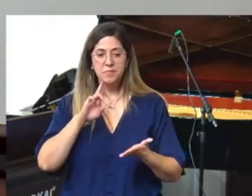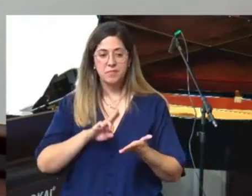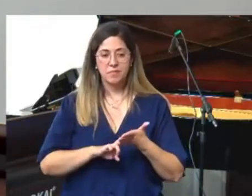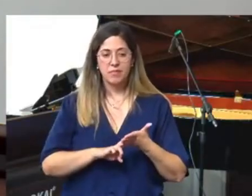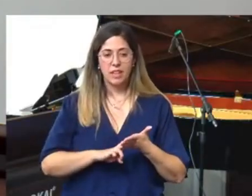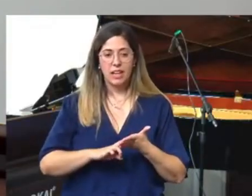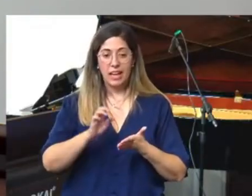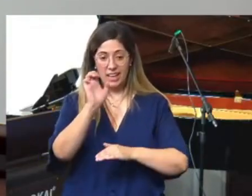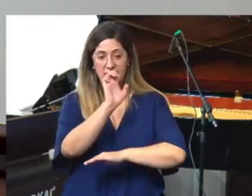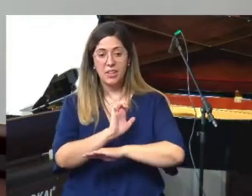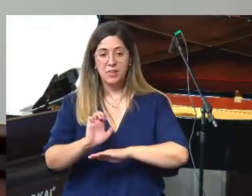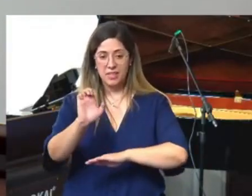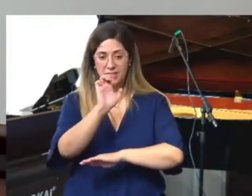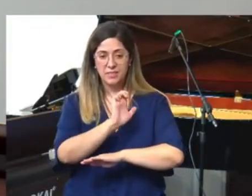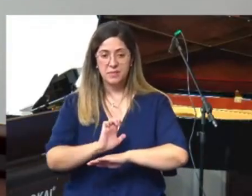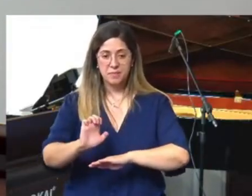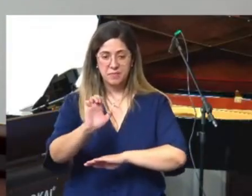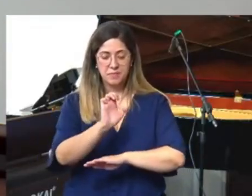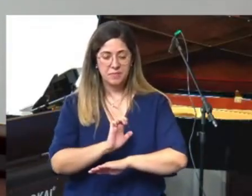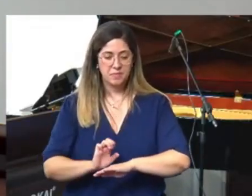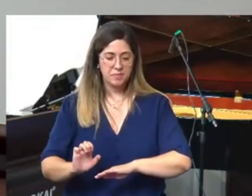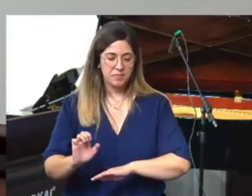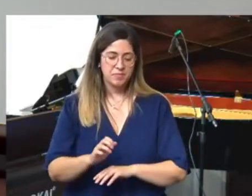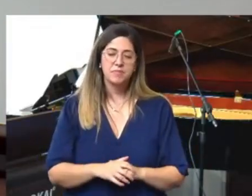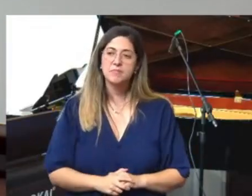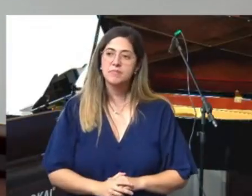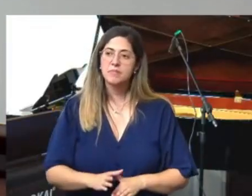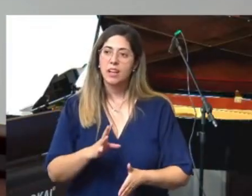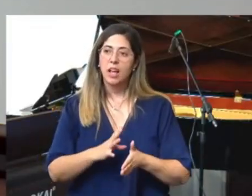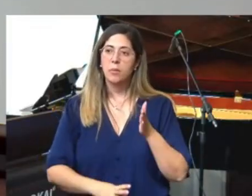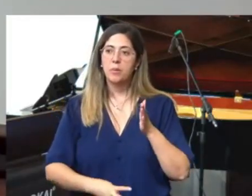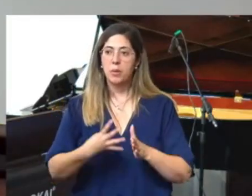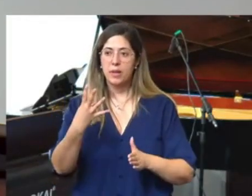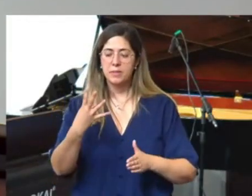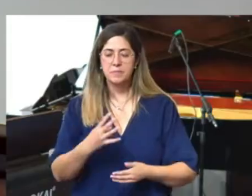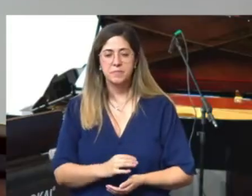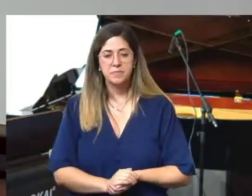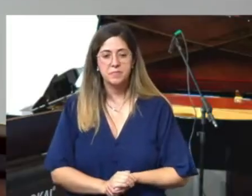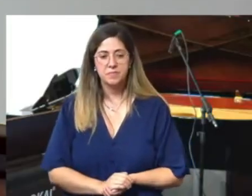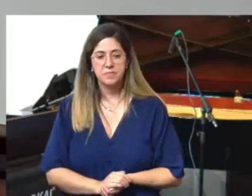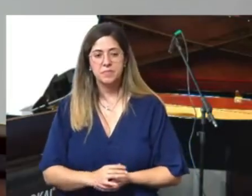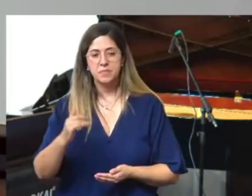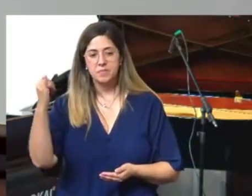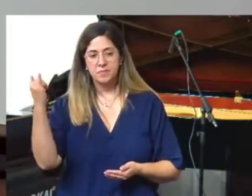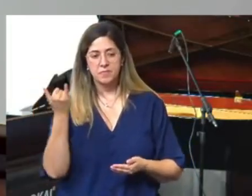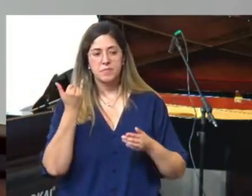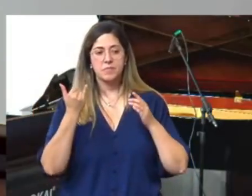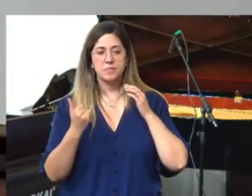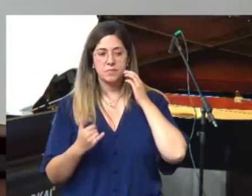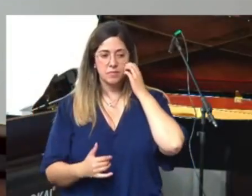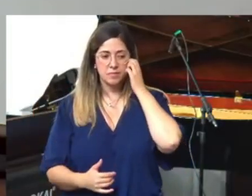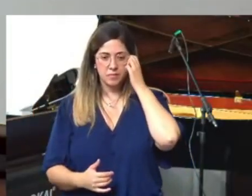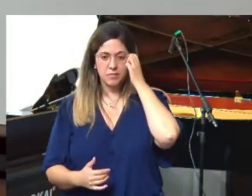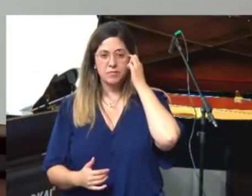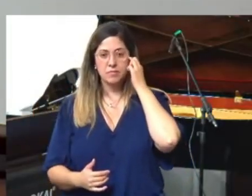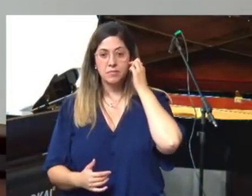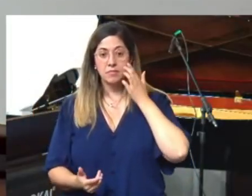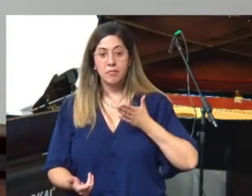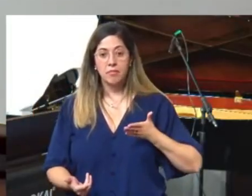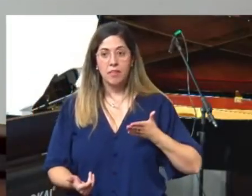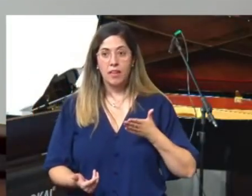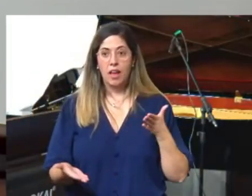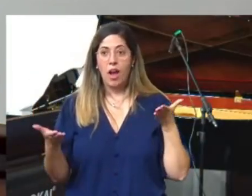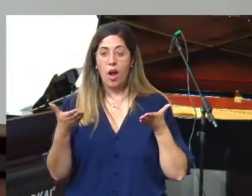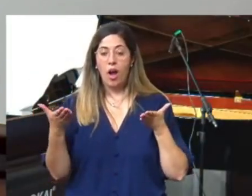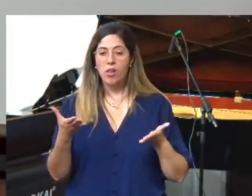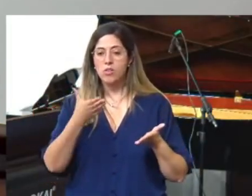aos Efésios, no capítulo de número 4. Quando ele fala a respeito do se despir do velho